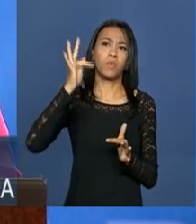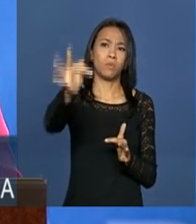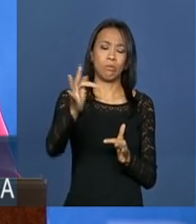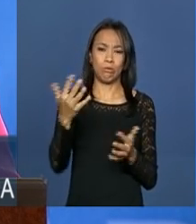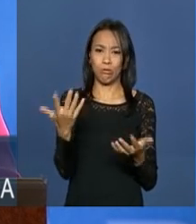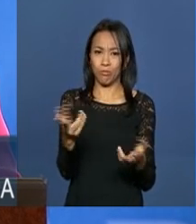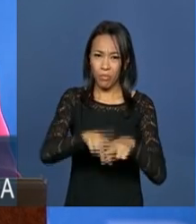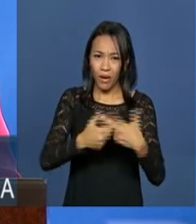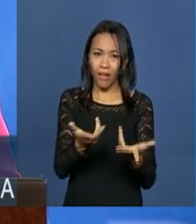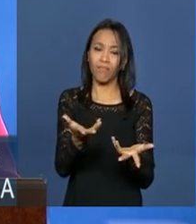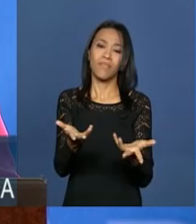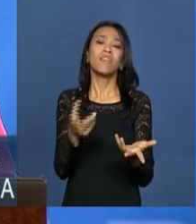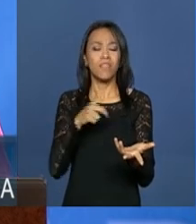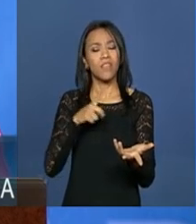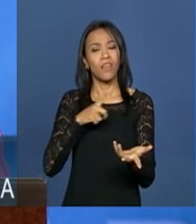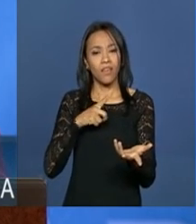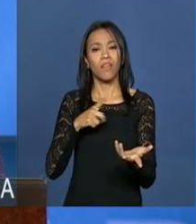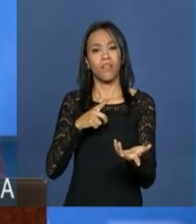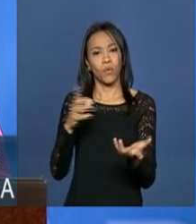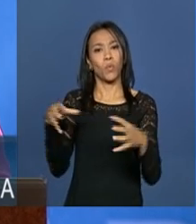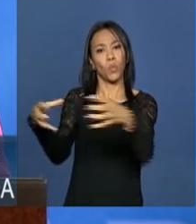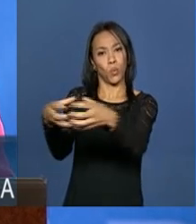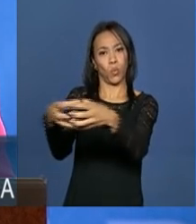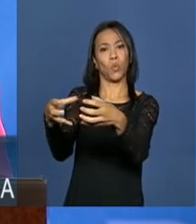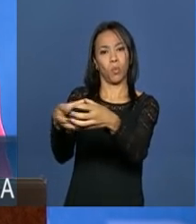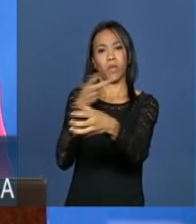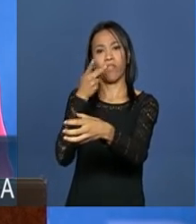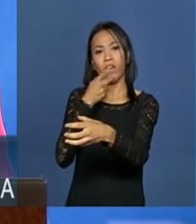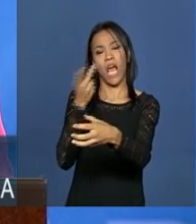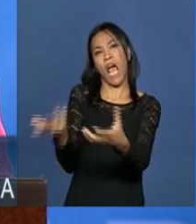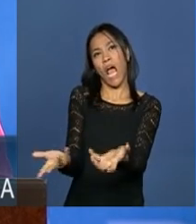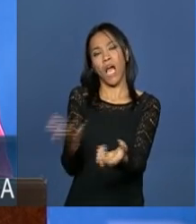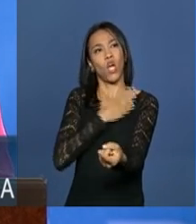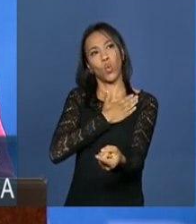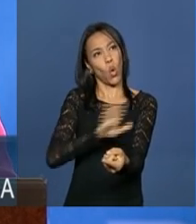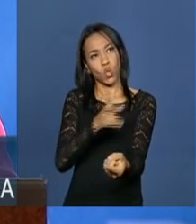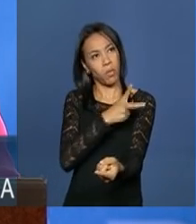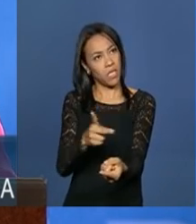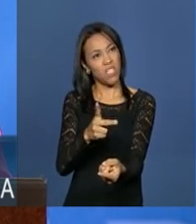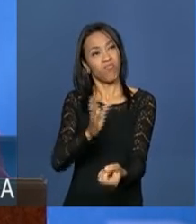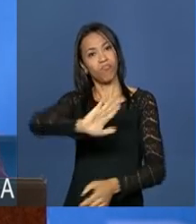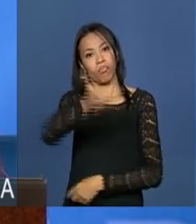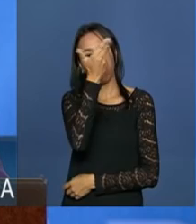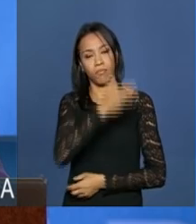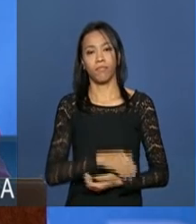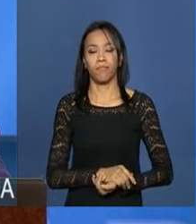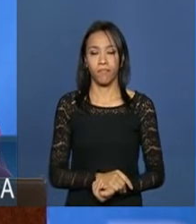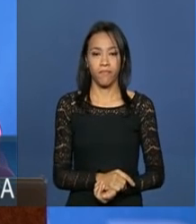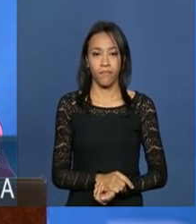E sempre haverá os que dirão: "Ah, não gosta do presidente". É de